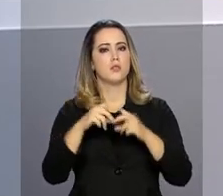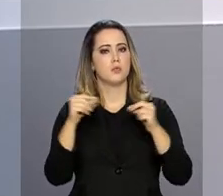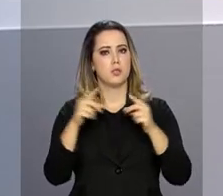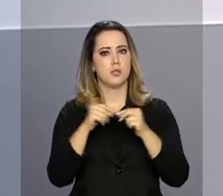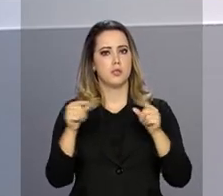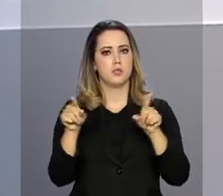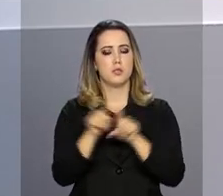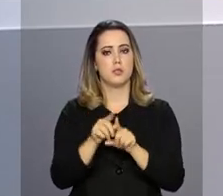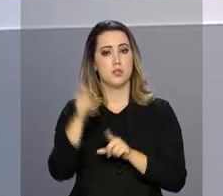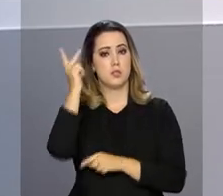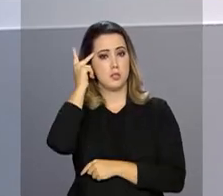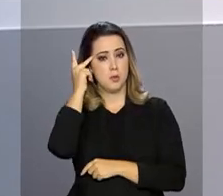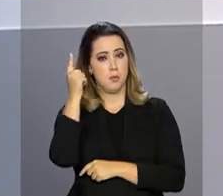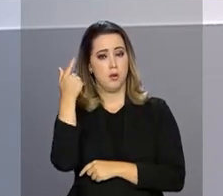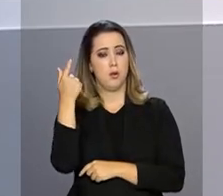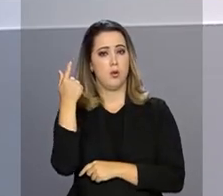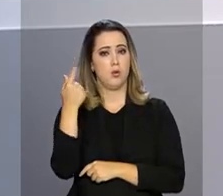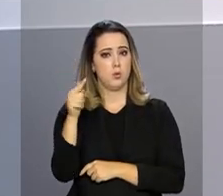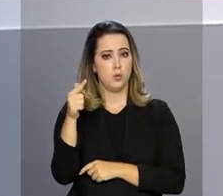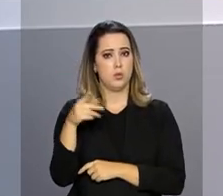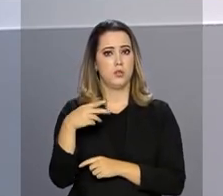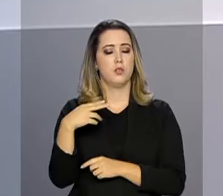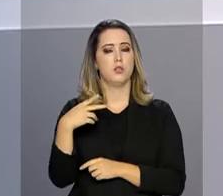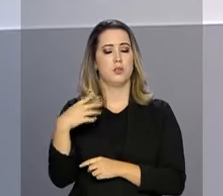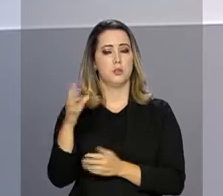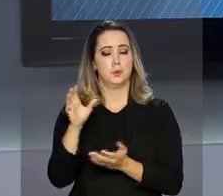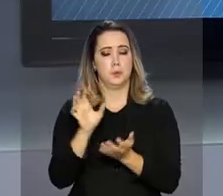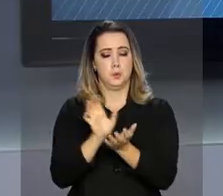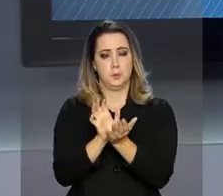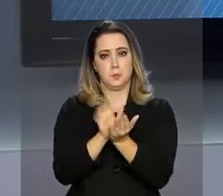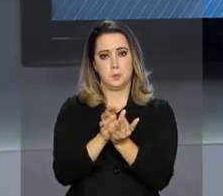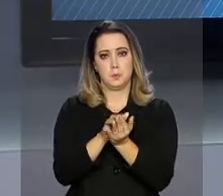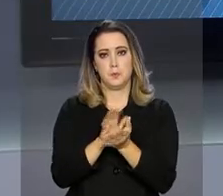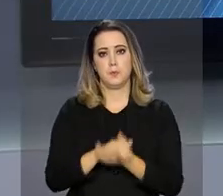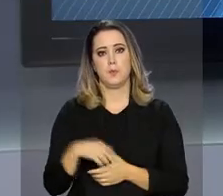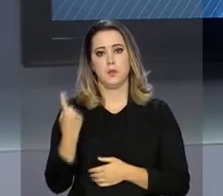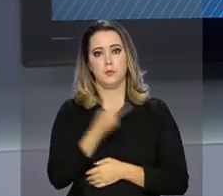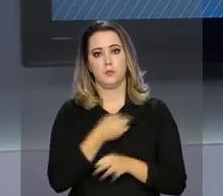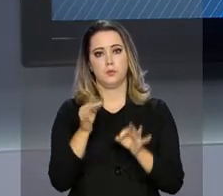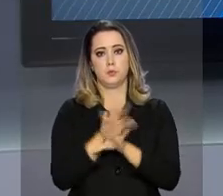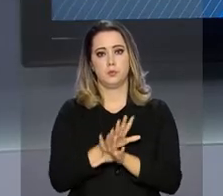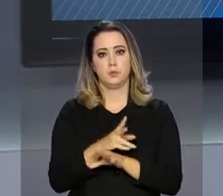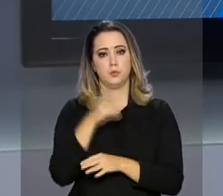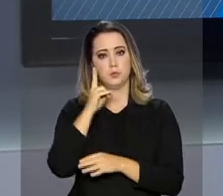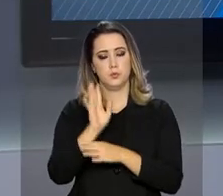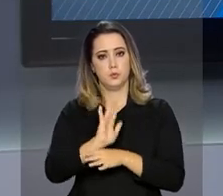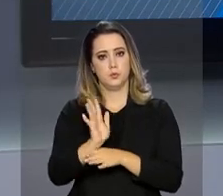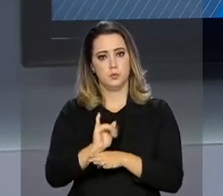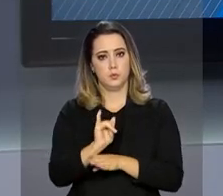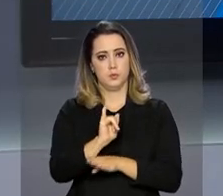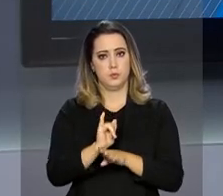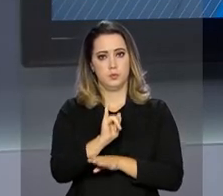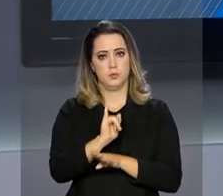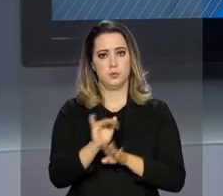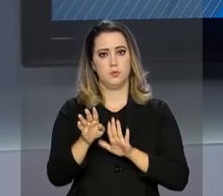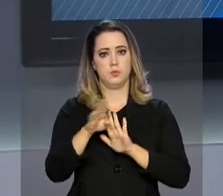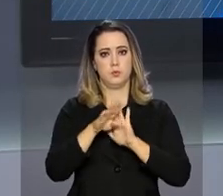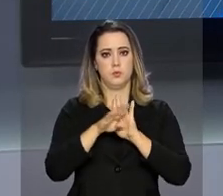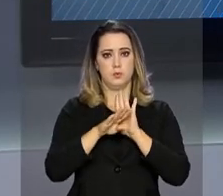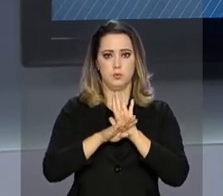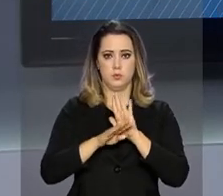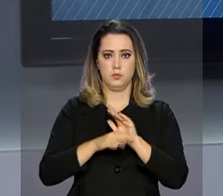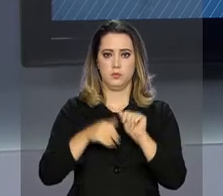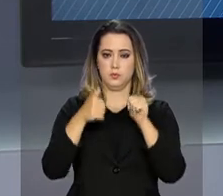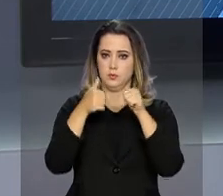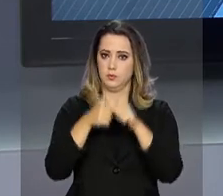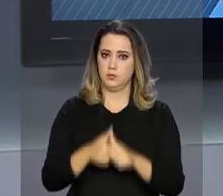são paulo goiânia e recife nós ficamos por aqui você pode rever as reportagens no youtube e